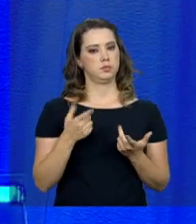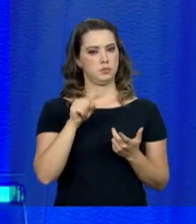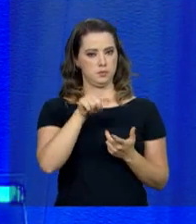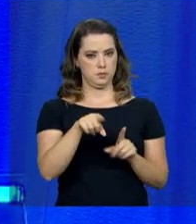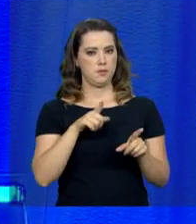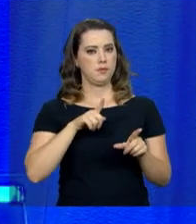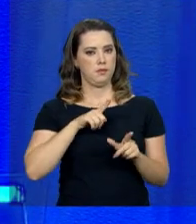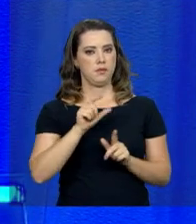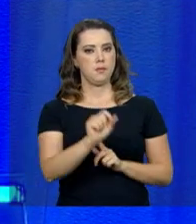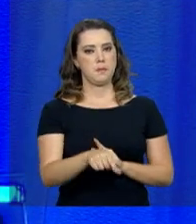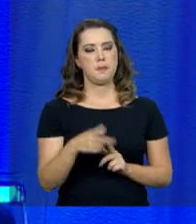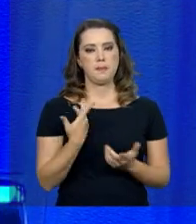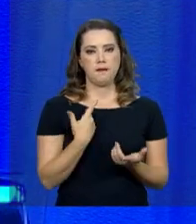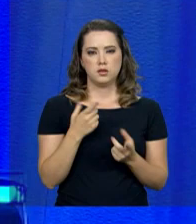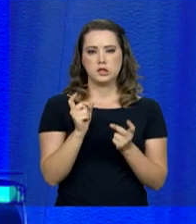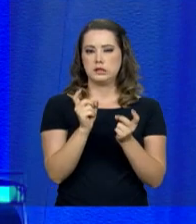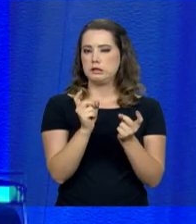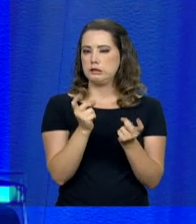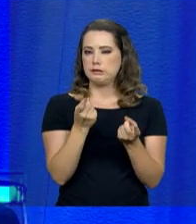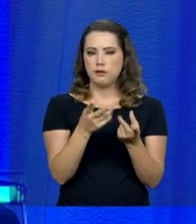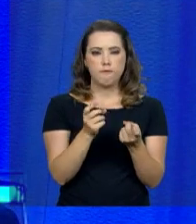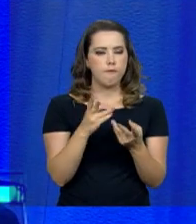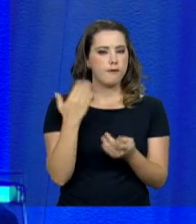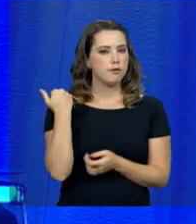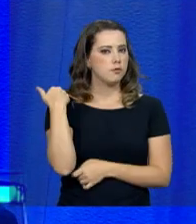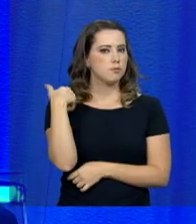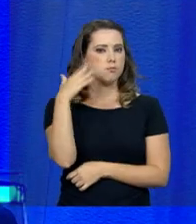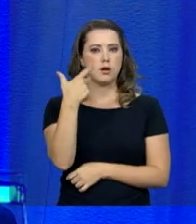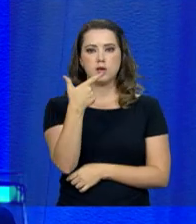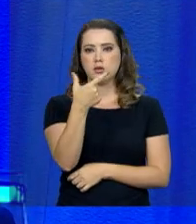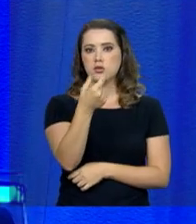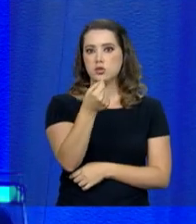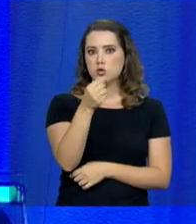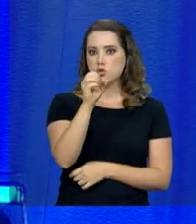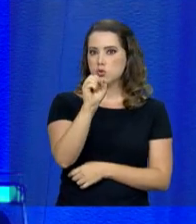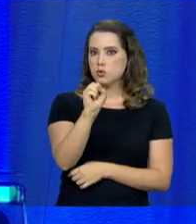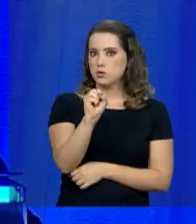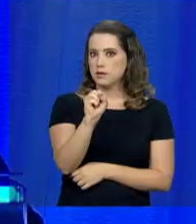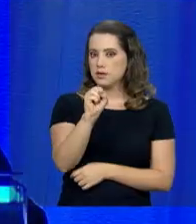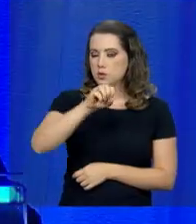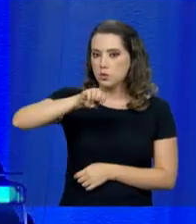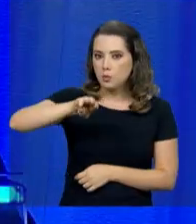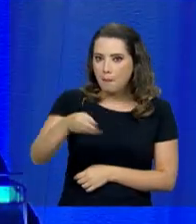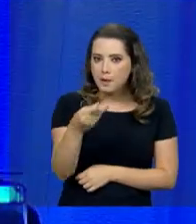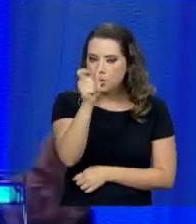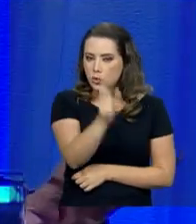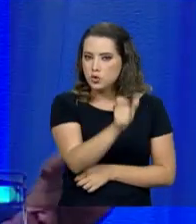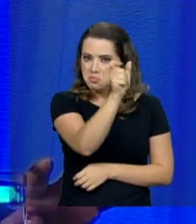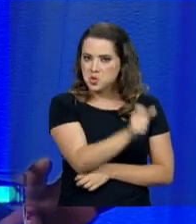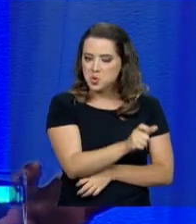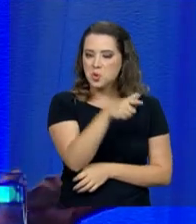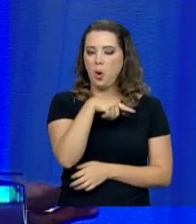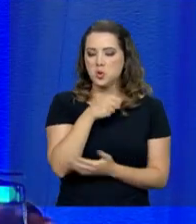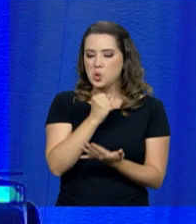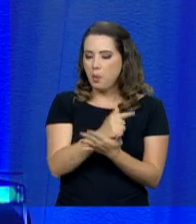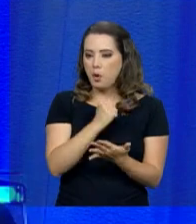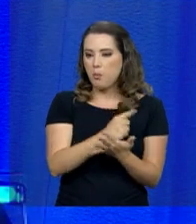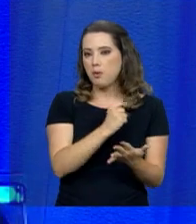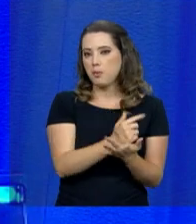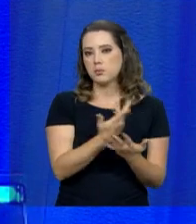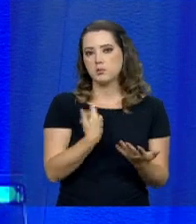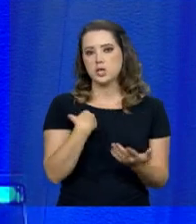com um mercado de 208 milhões de pessoas. Nossa agricultura